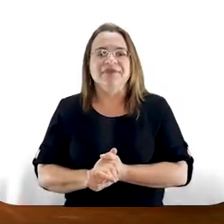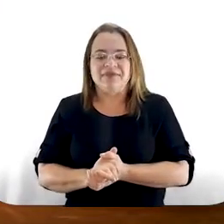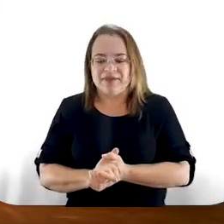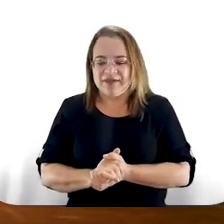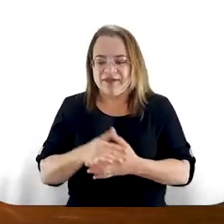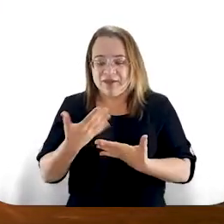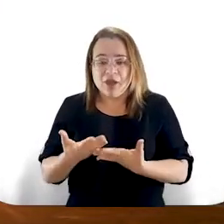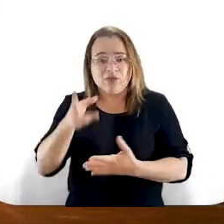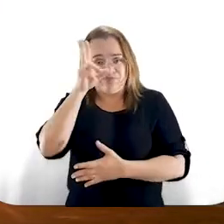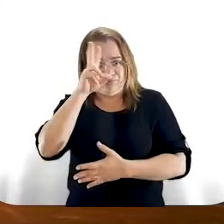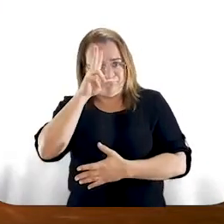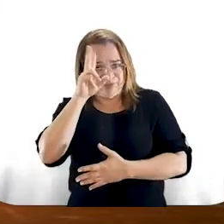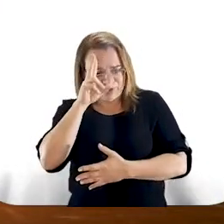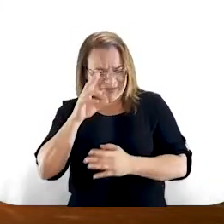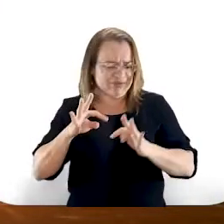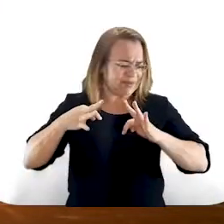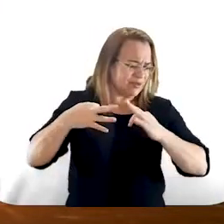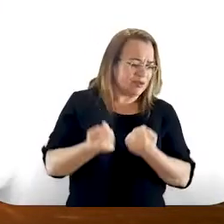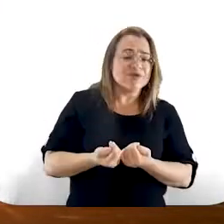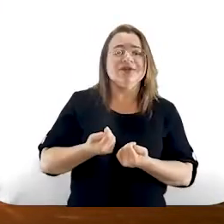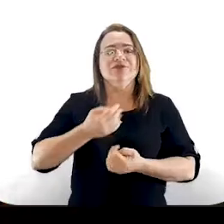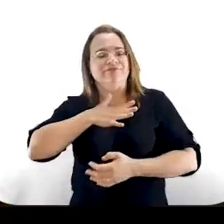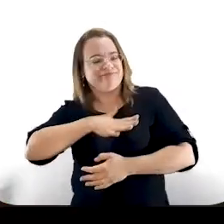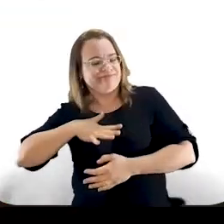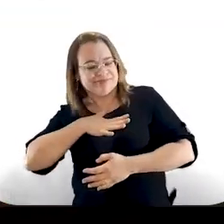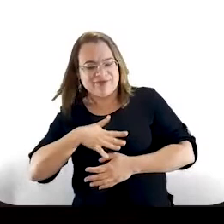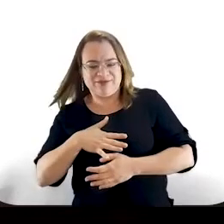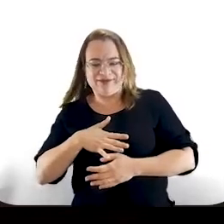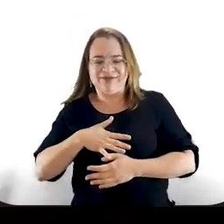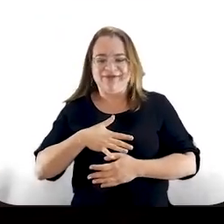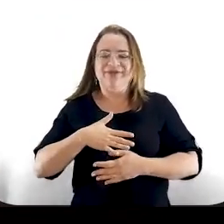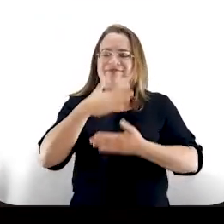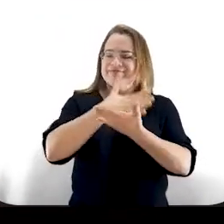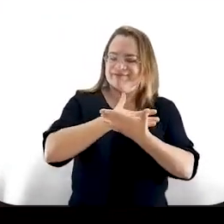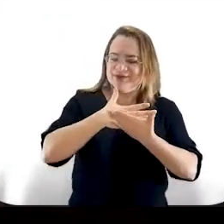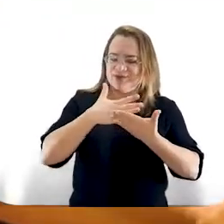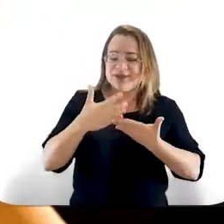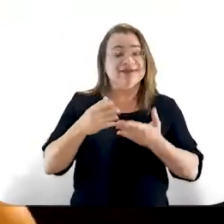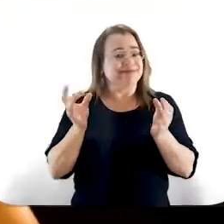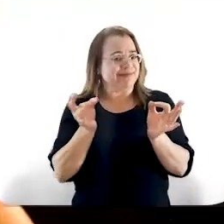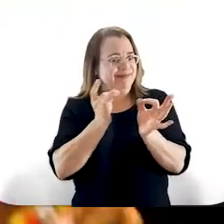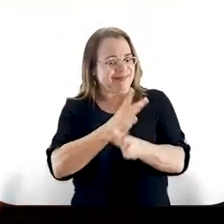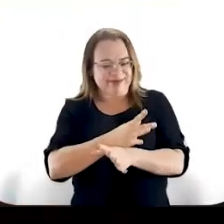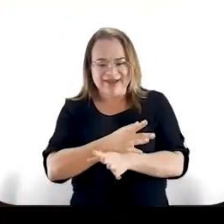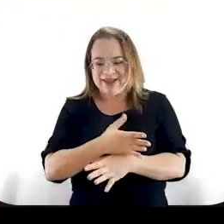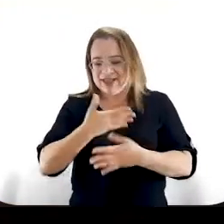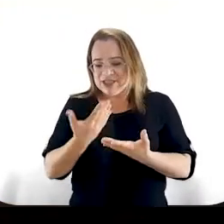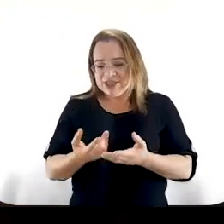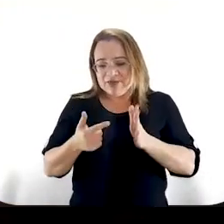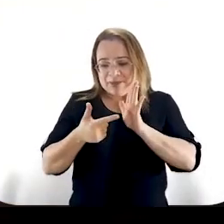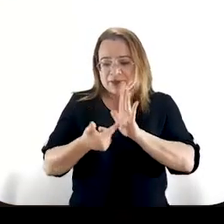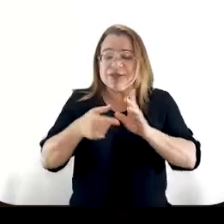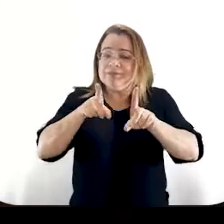com histórias de todos os gostos vai começando a terminar e a gente vai trazendo